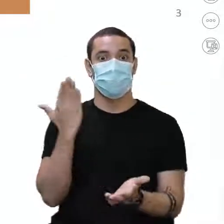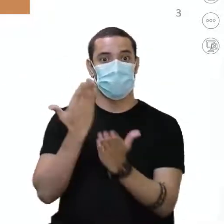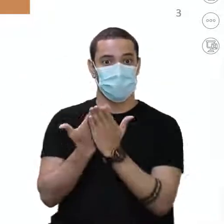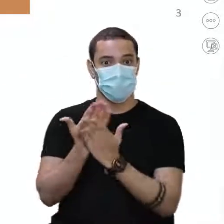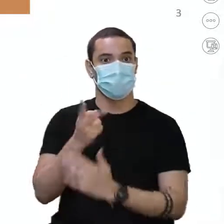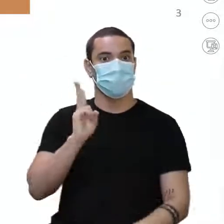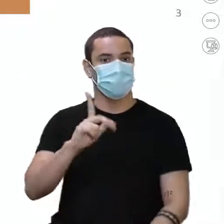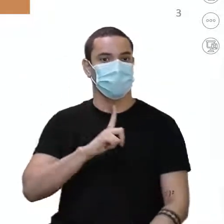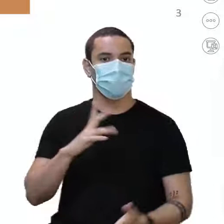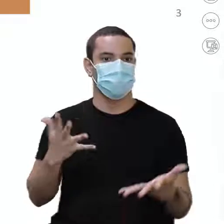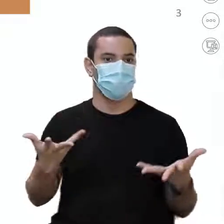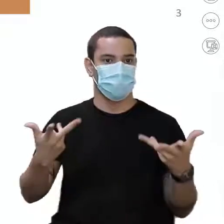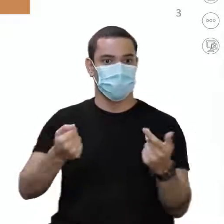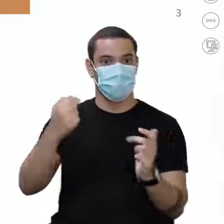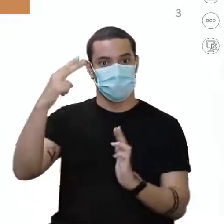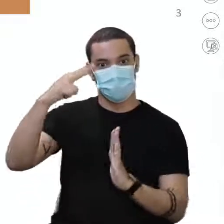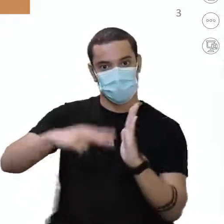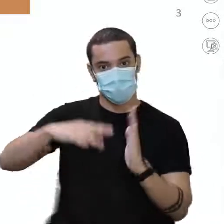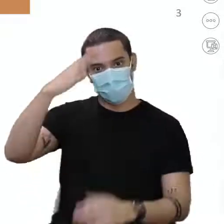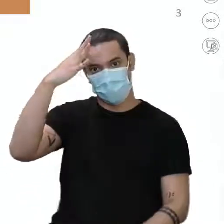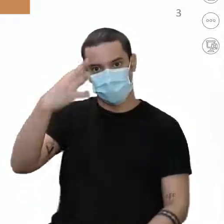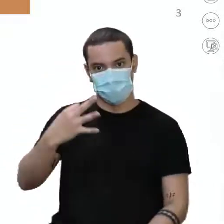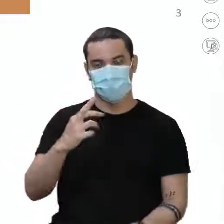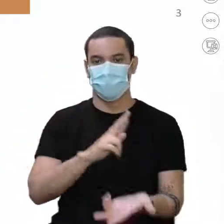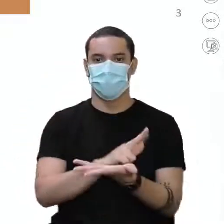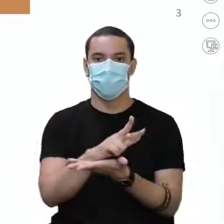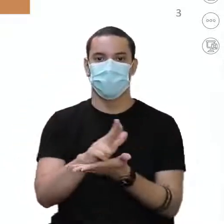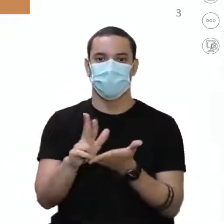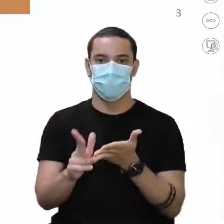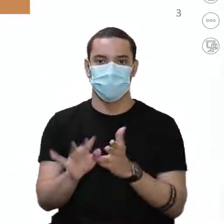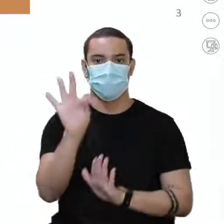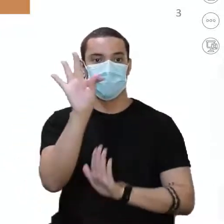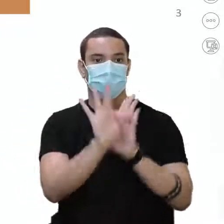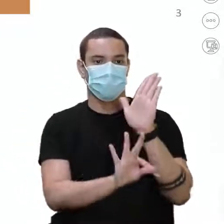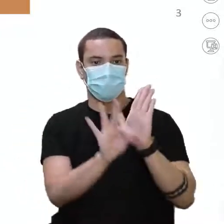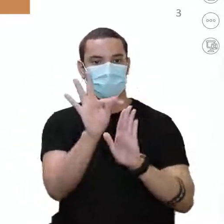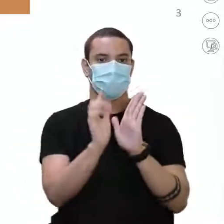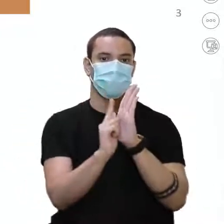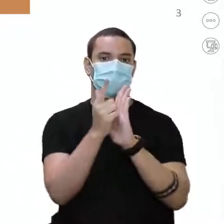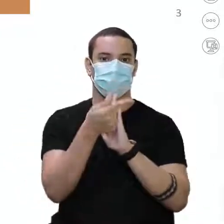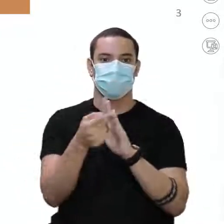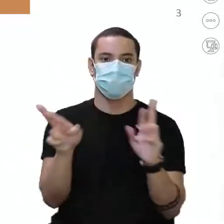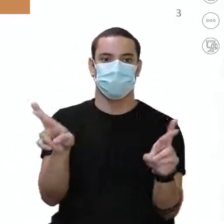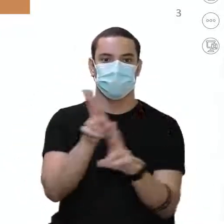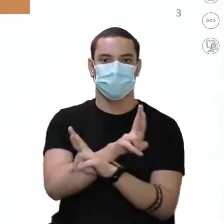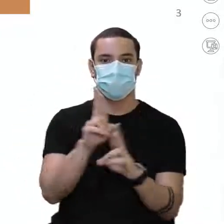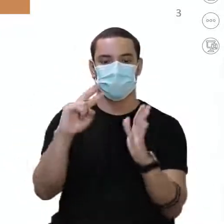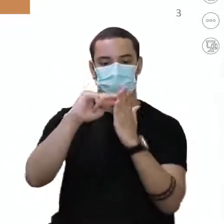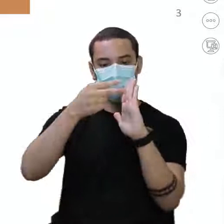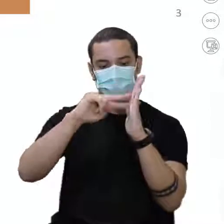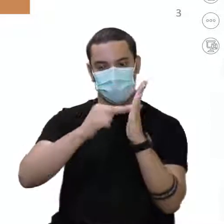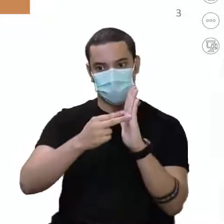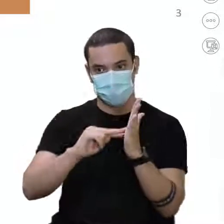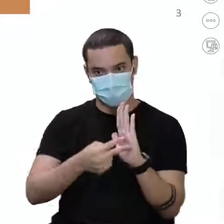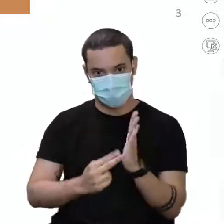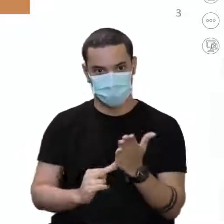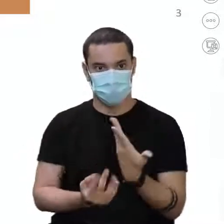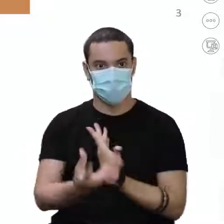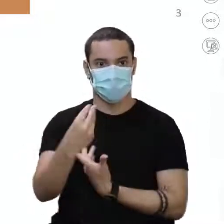habilidade. A de hoje você vai ler e compreender diferentes gêneros textuais relacionando seus significados ao